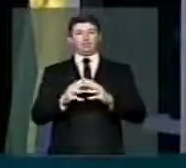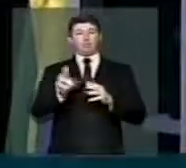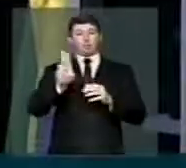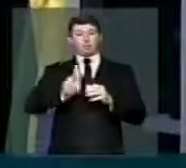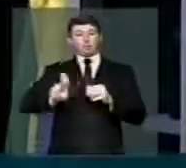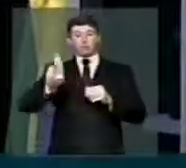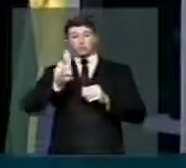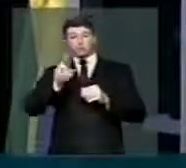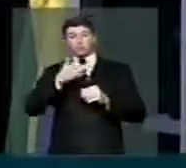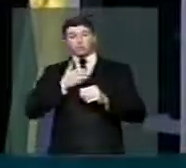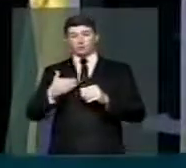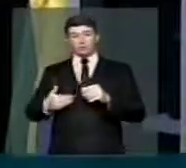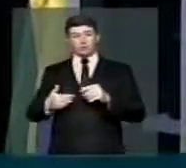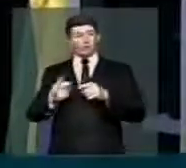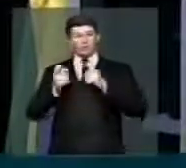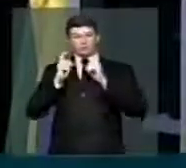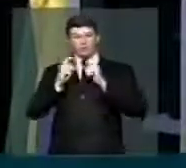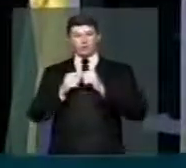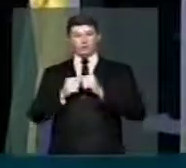da máquina pública